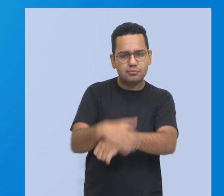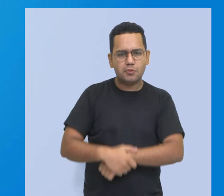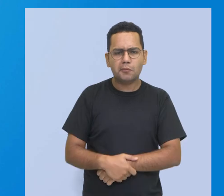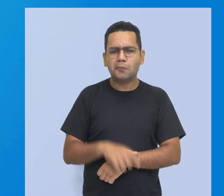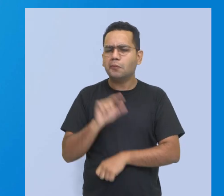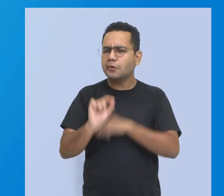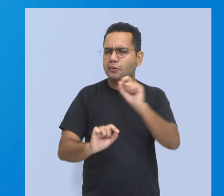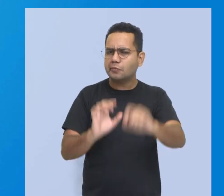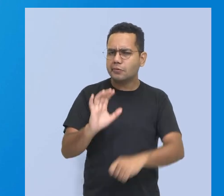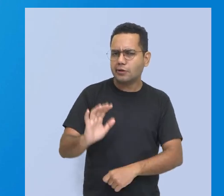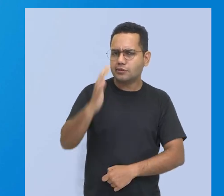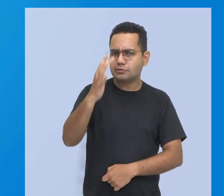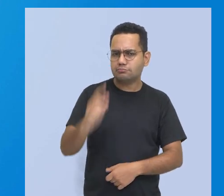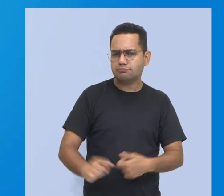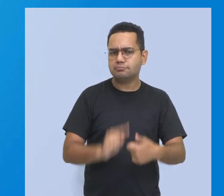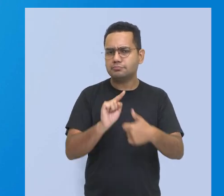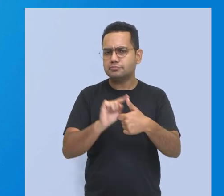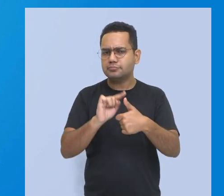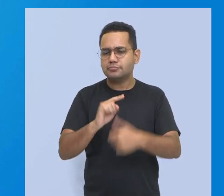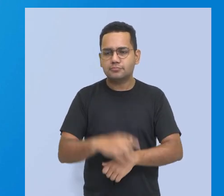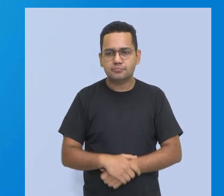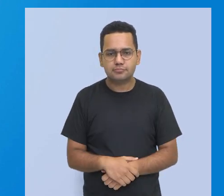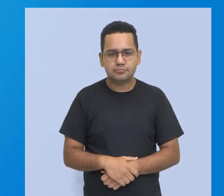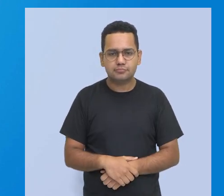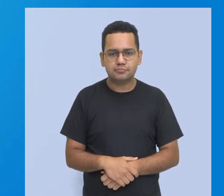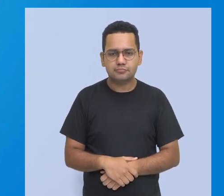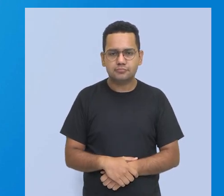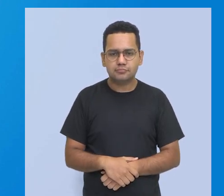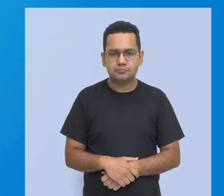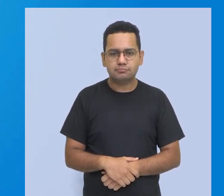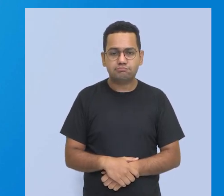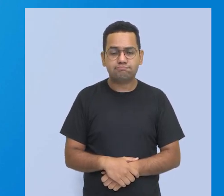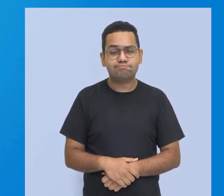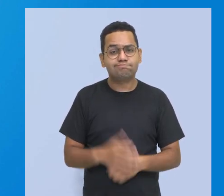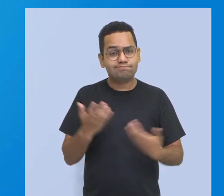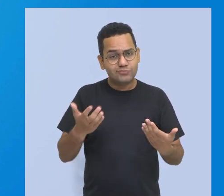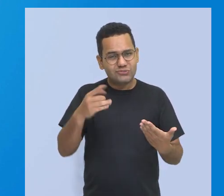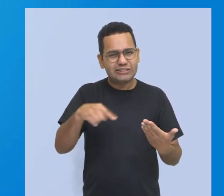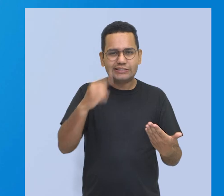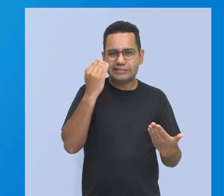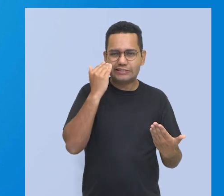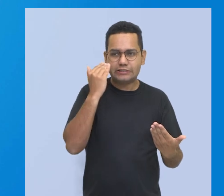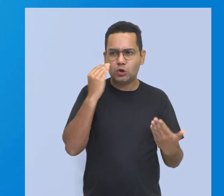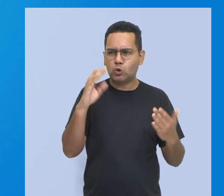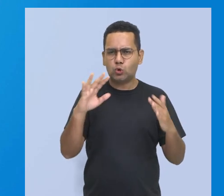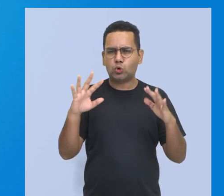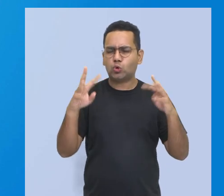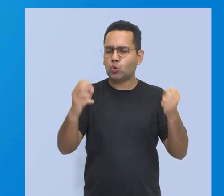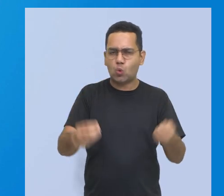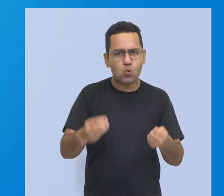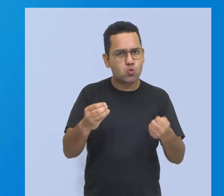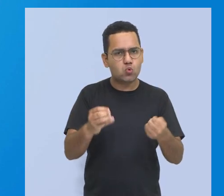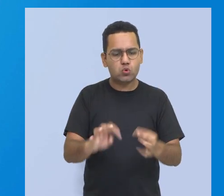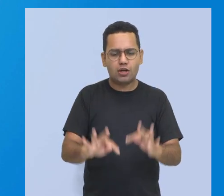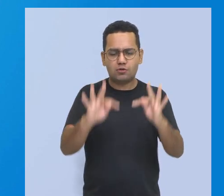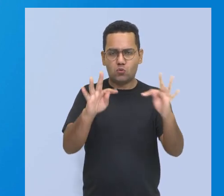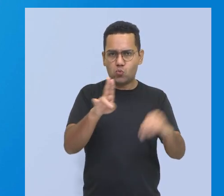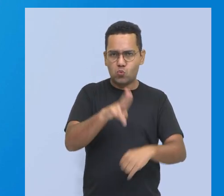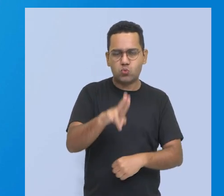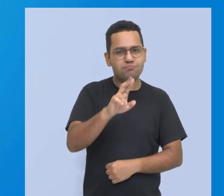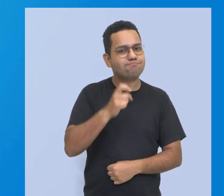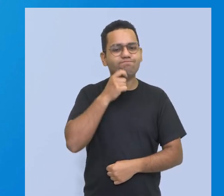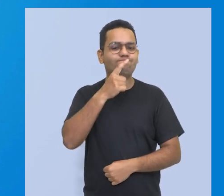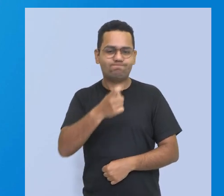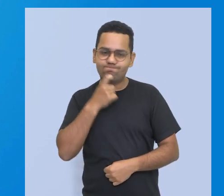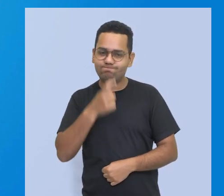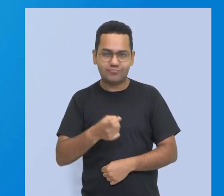O que seria isso, né? Nós sabemos que nem todos têm acesso à tecnologia, à internet, à informação em